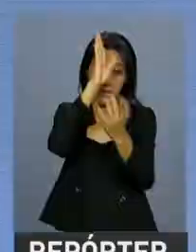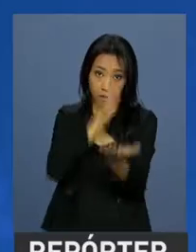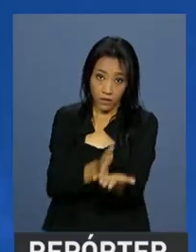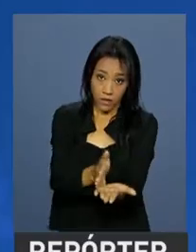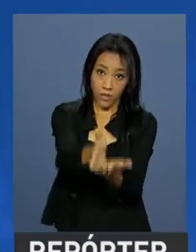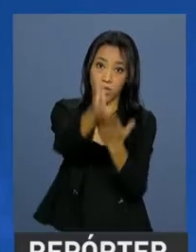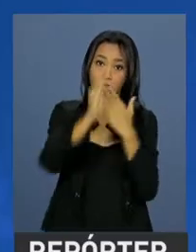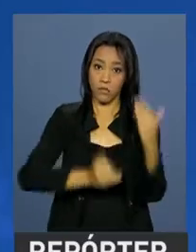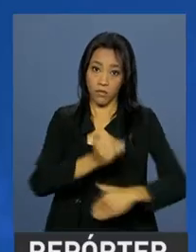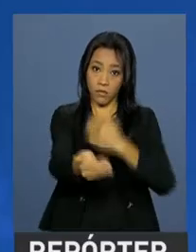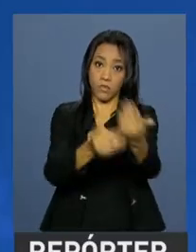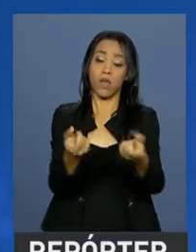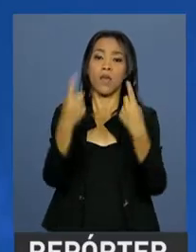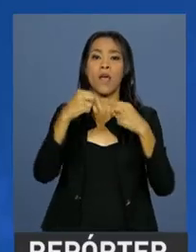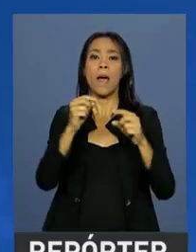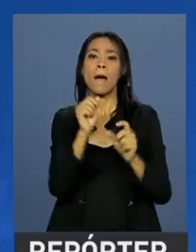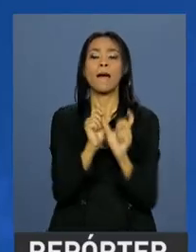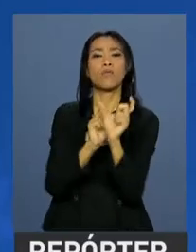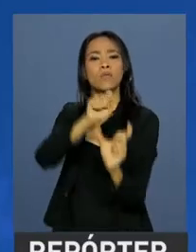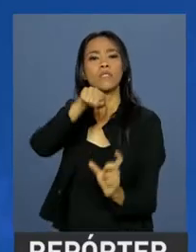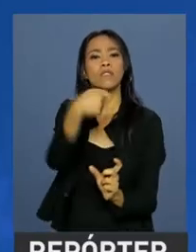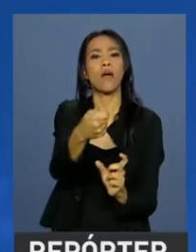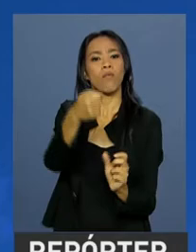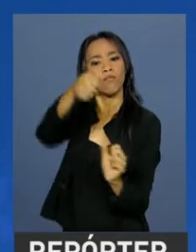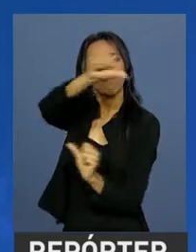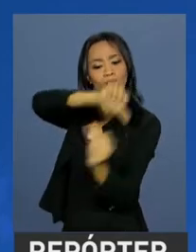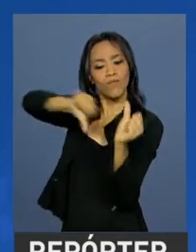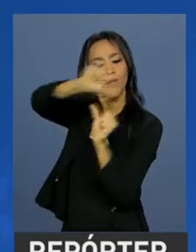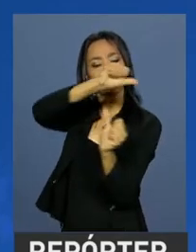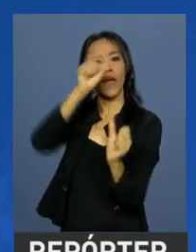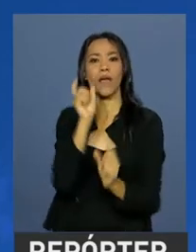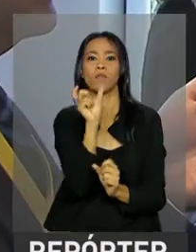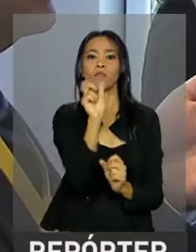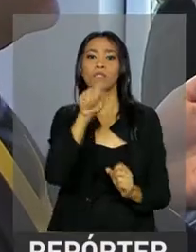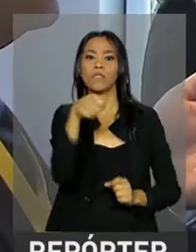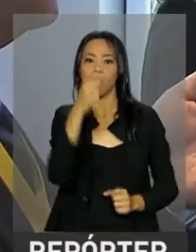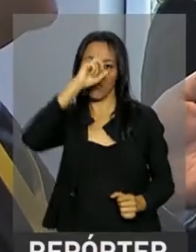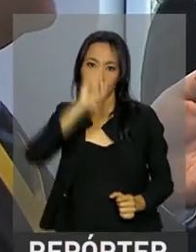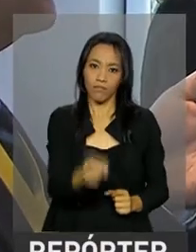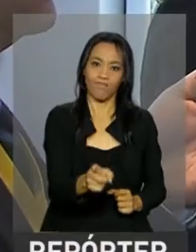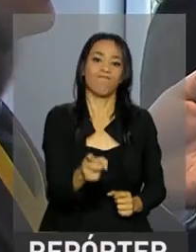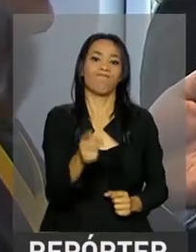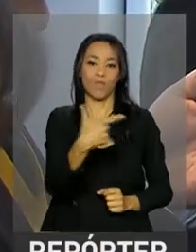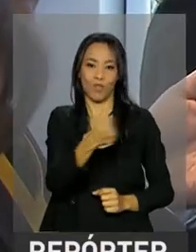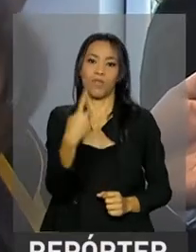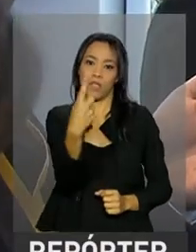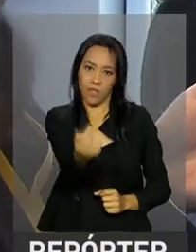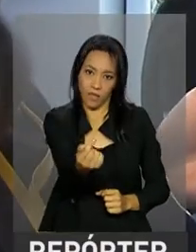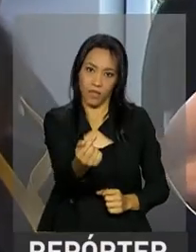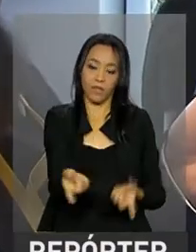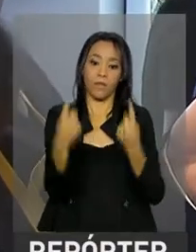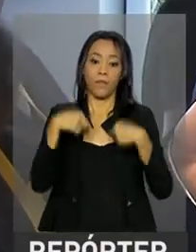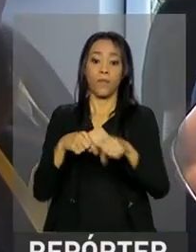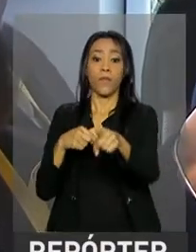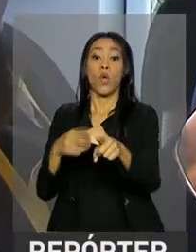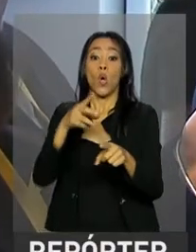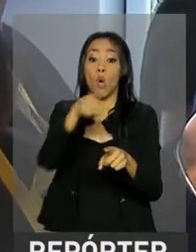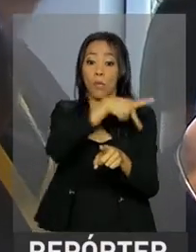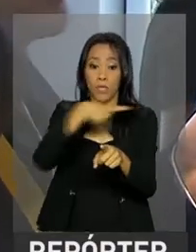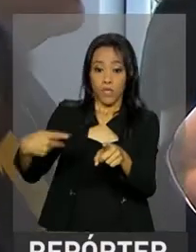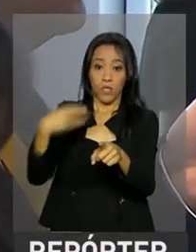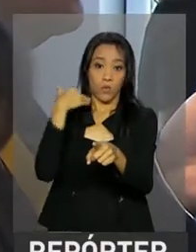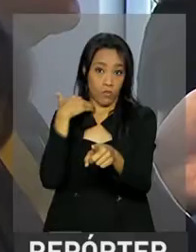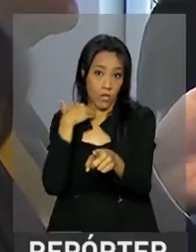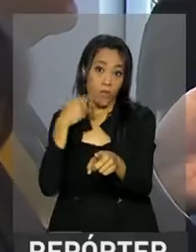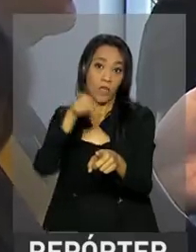crescer. Reforma é a palavra de ordem em 2017. Para Luiz Carlos Trabuco, presidente do banco que organizou o Fórum